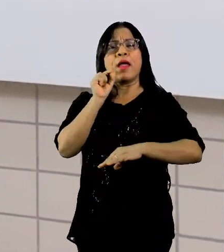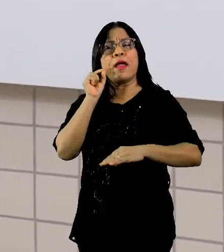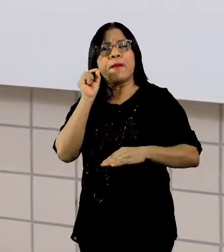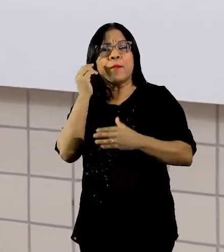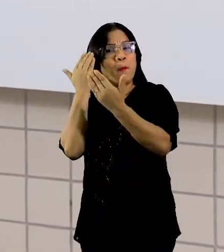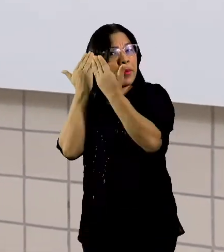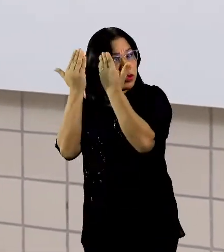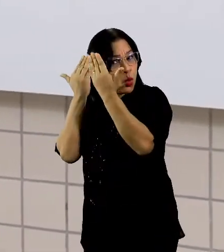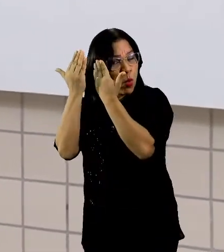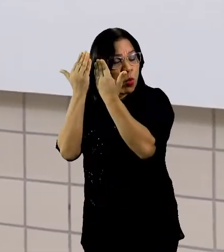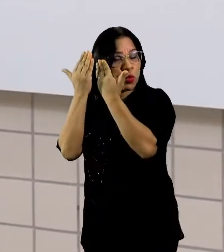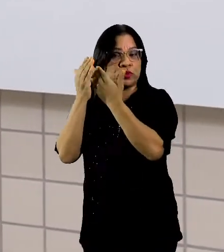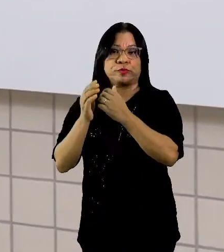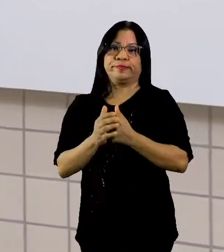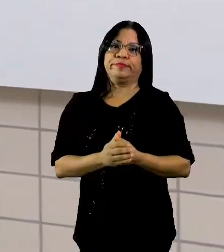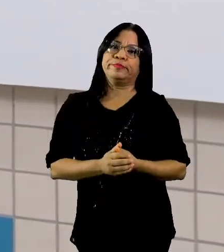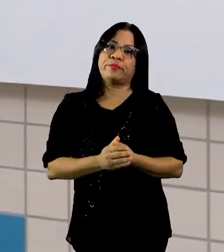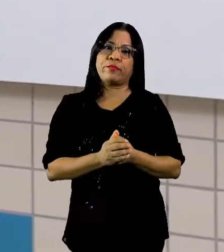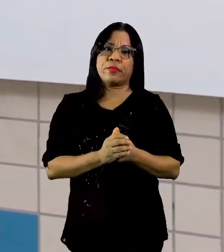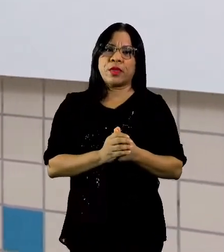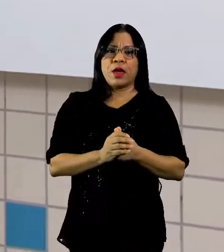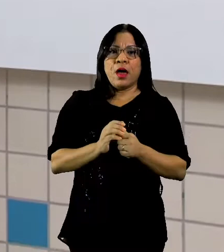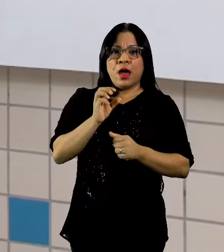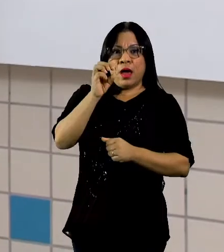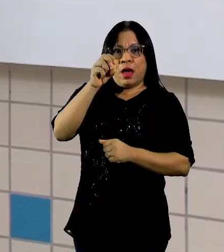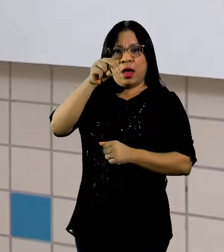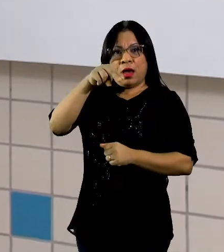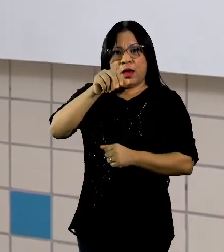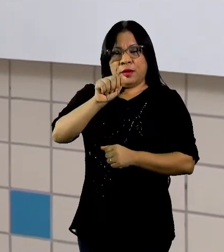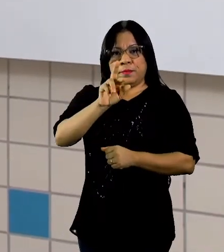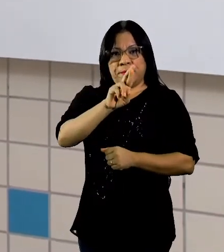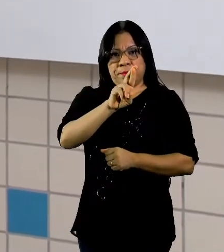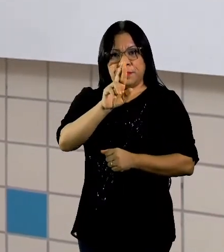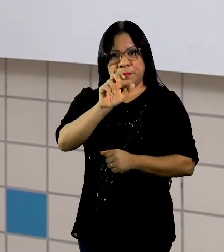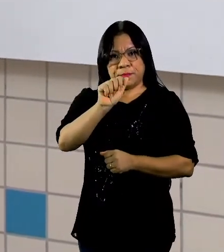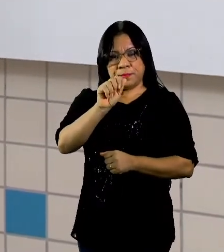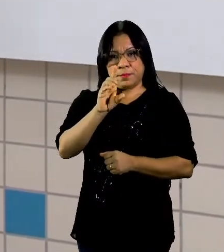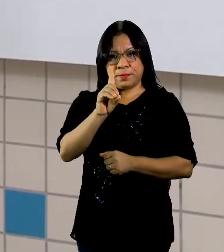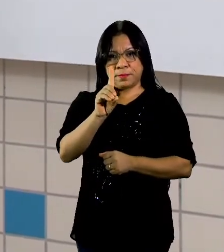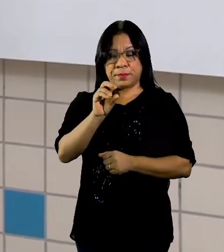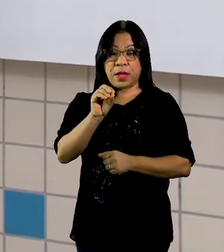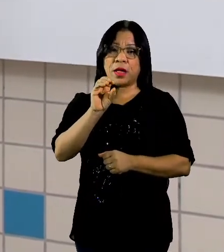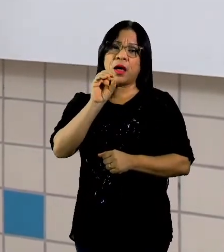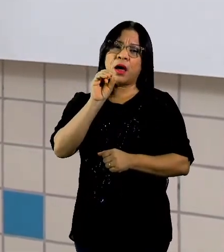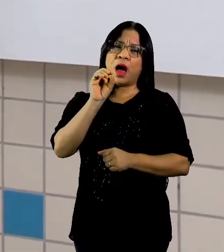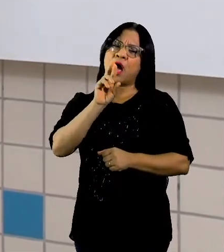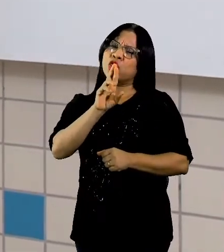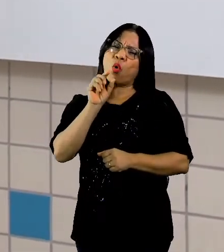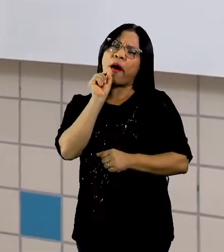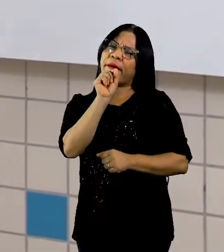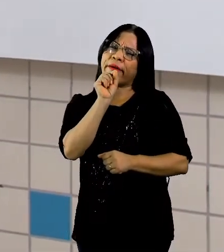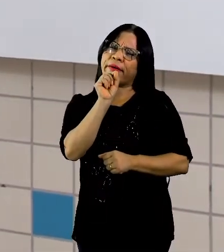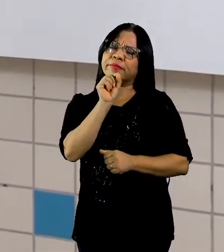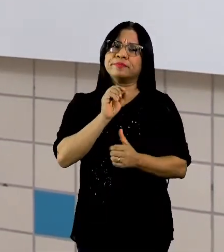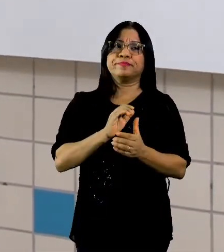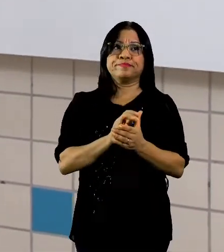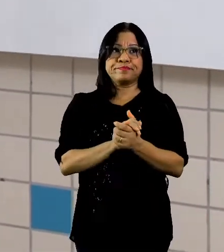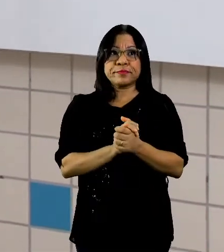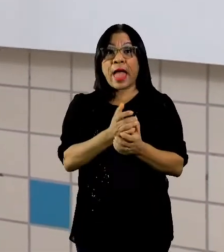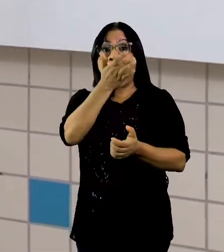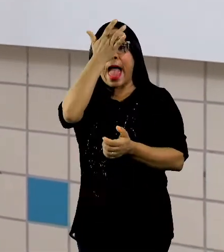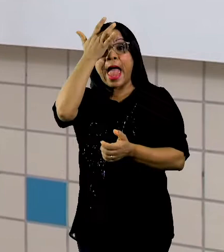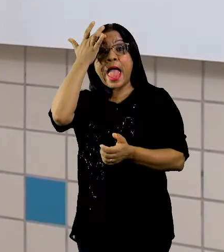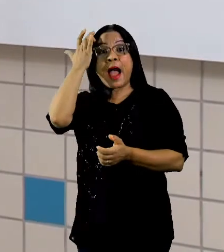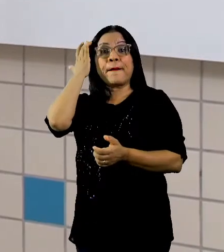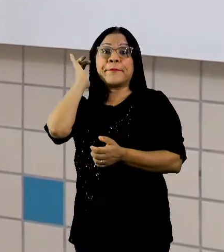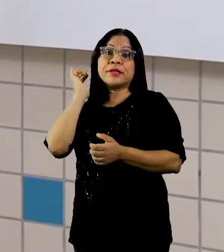professora? Narrador é quem conta a história. O narrador não é o